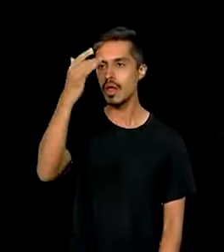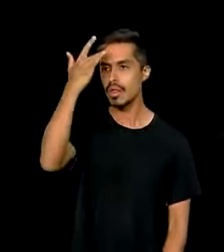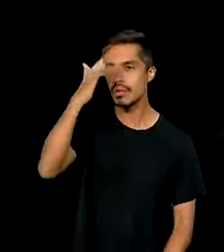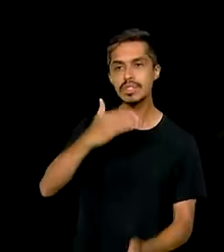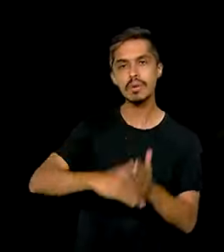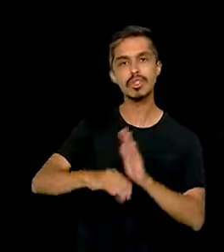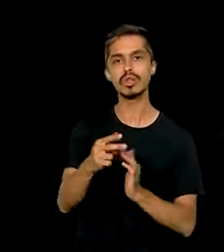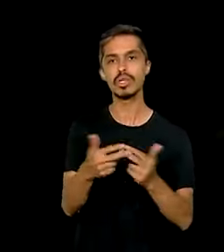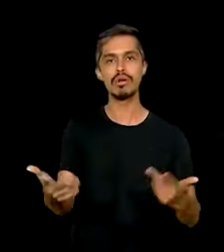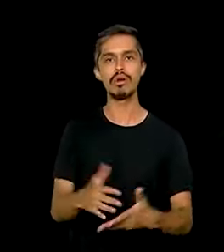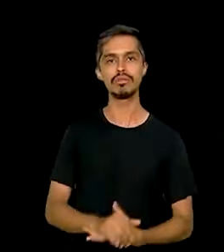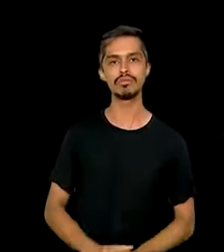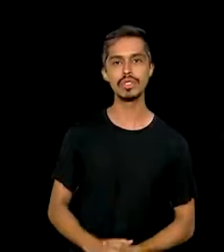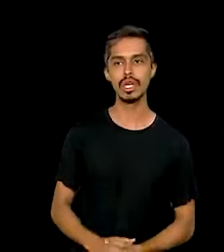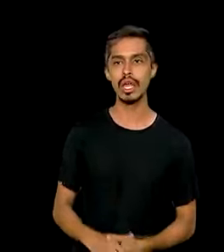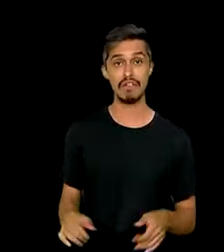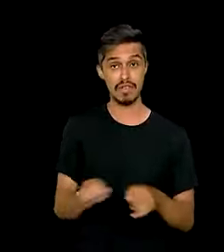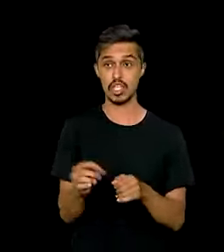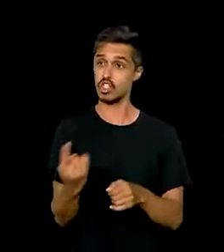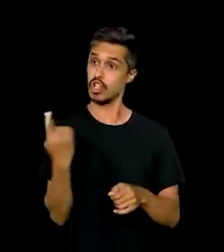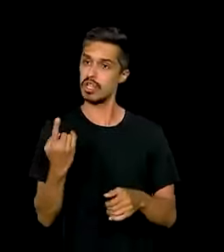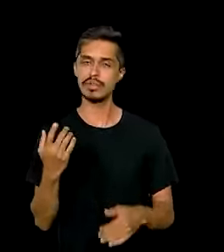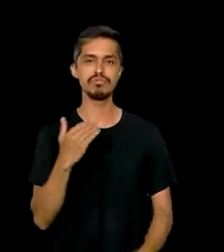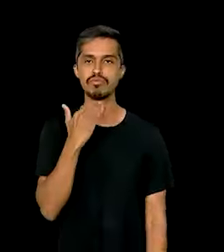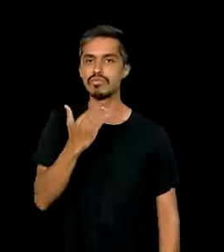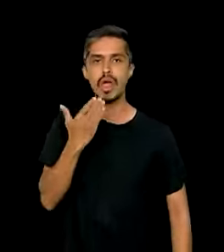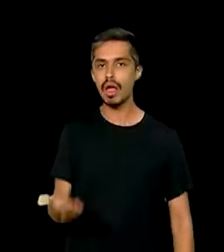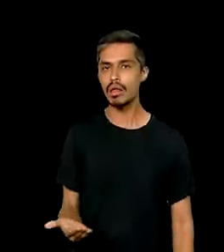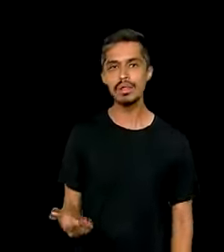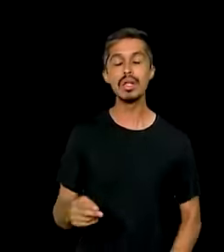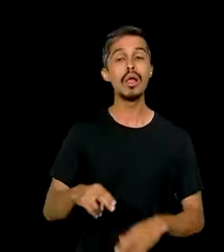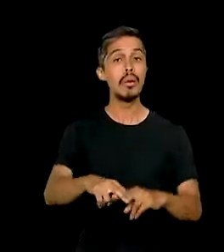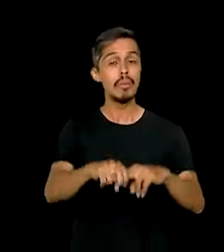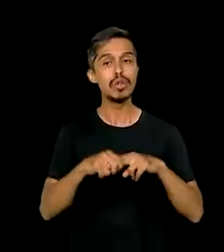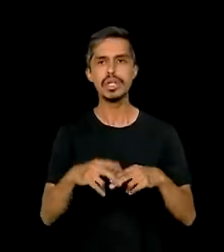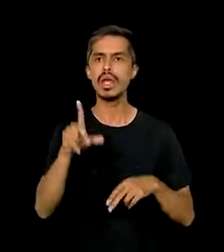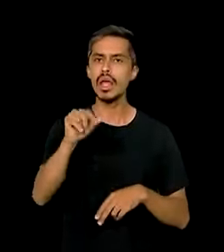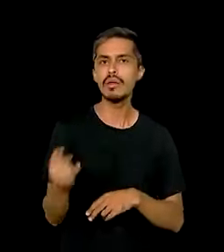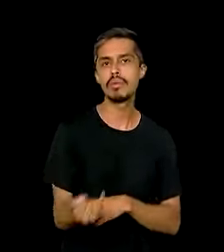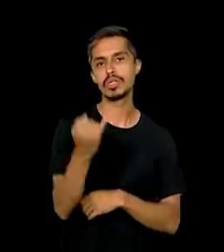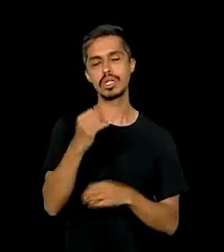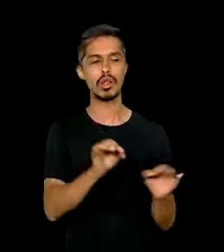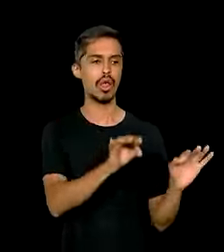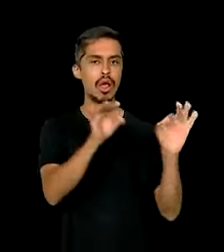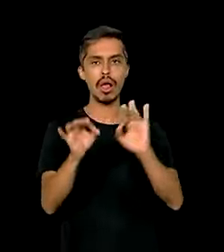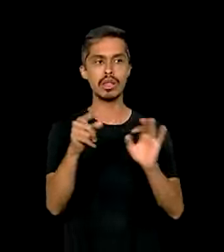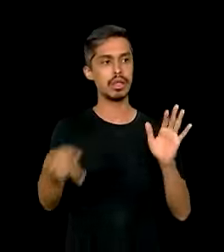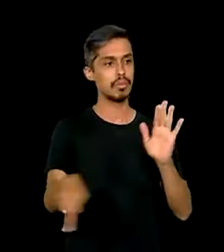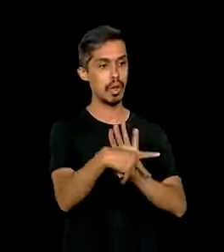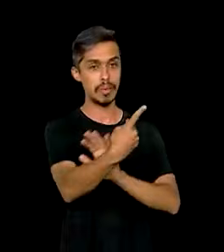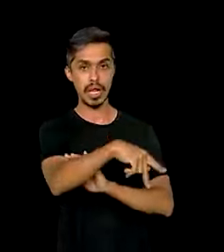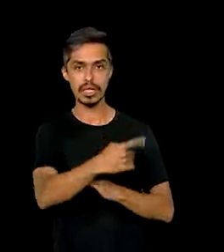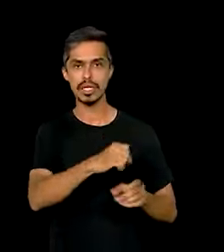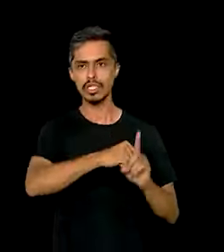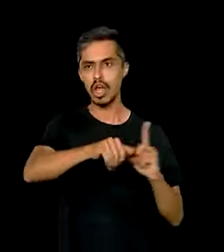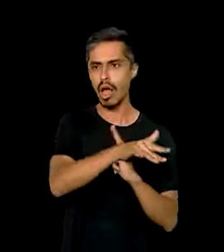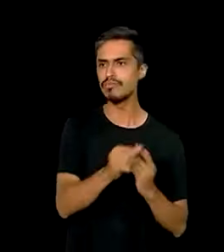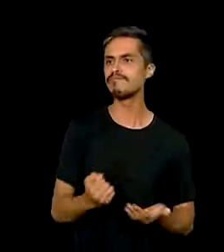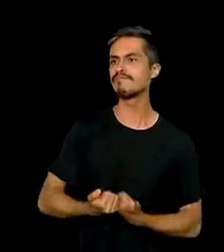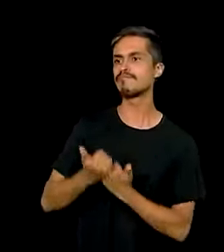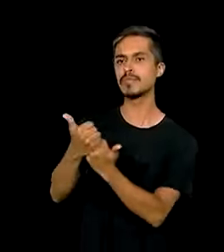tudo. E não se faz sozinho. Por isso, a importância do olhar da sociedade para